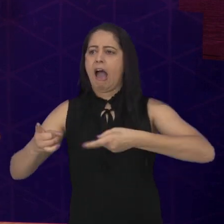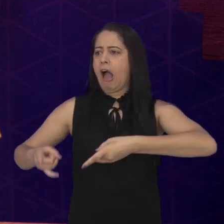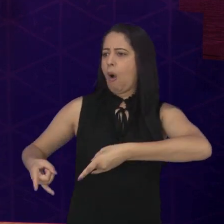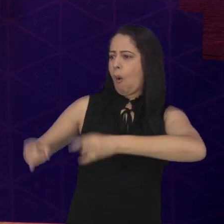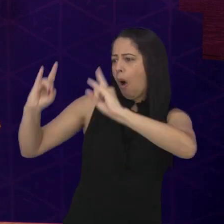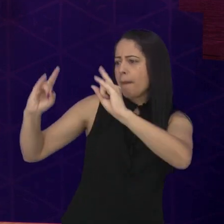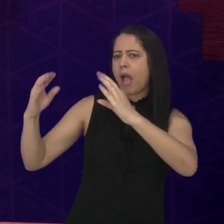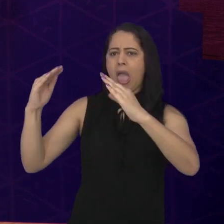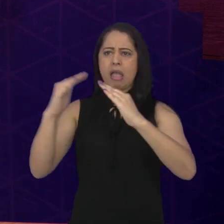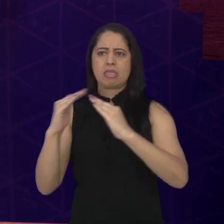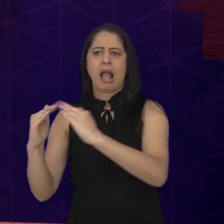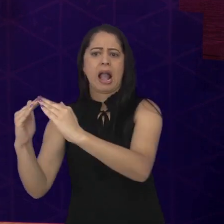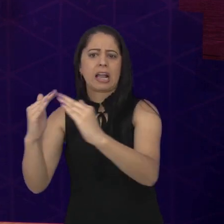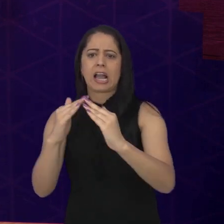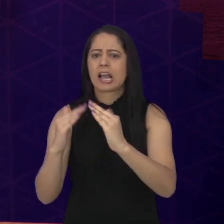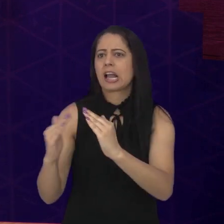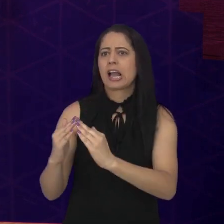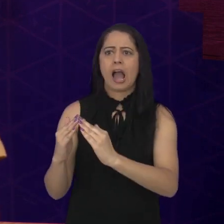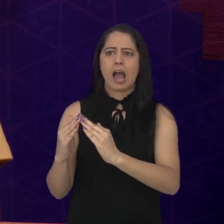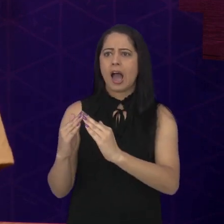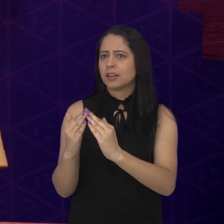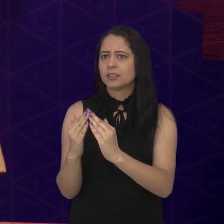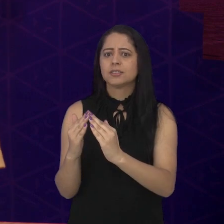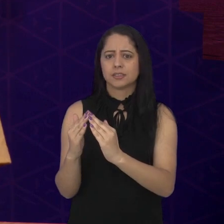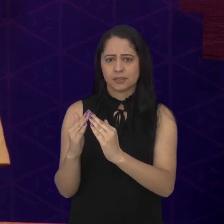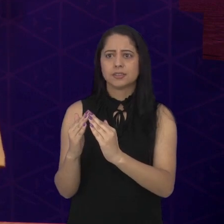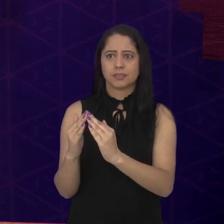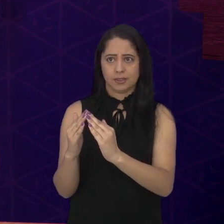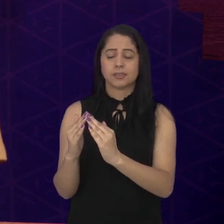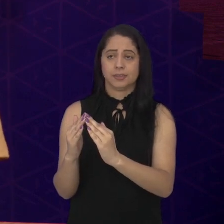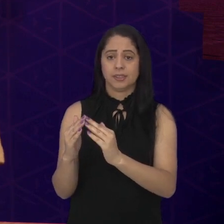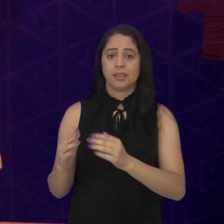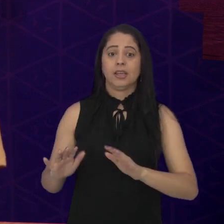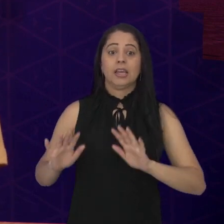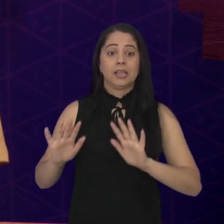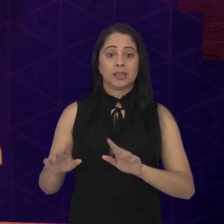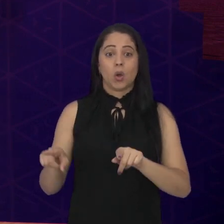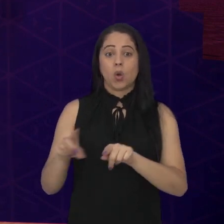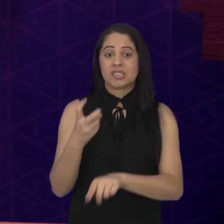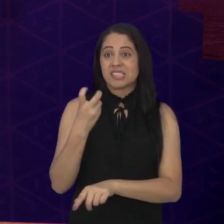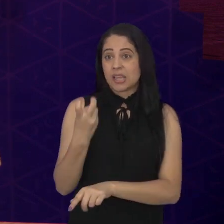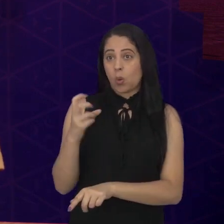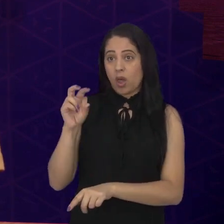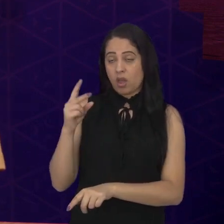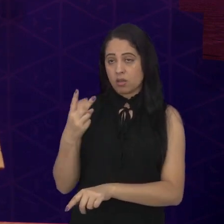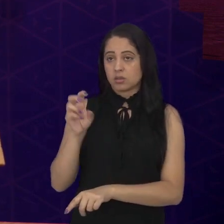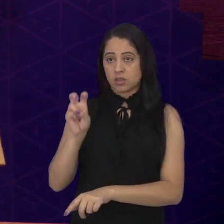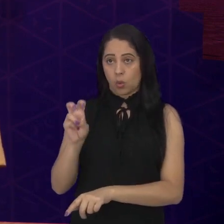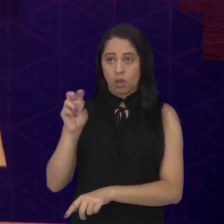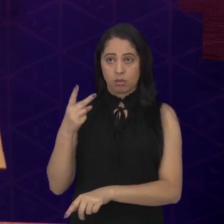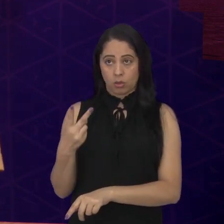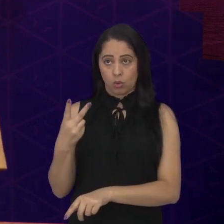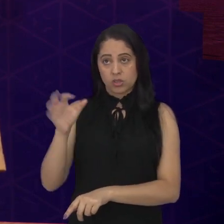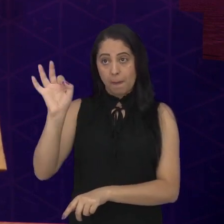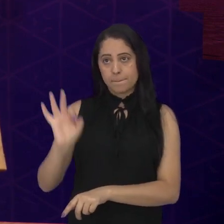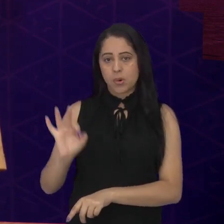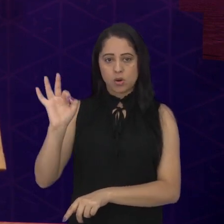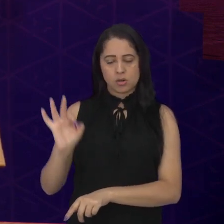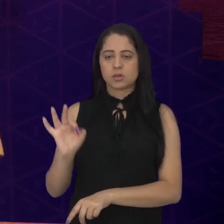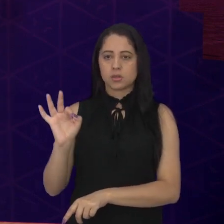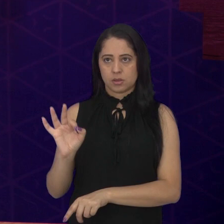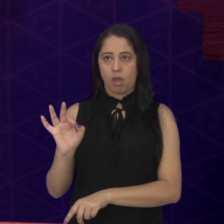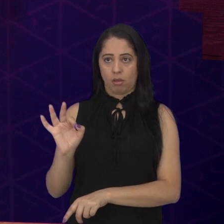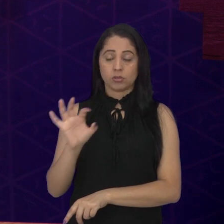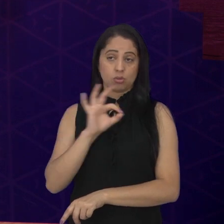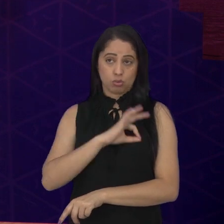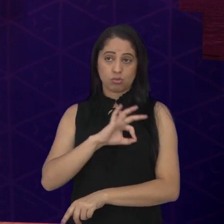é carro, é apartamento. Colocando nessa realidade, são as posses, né? E 52%